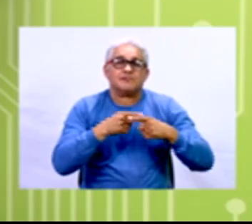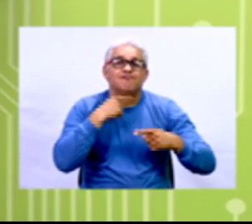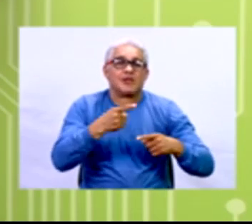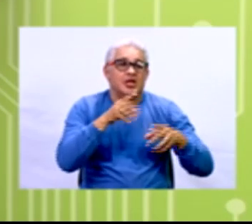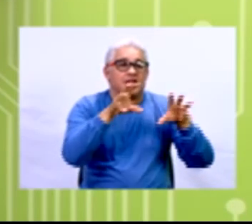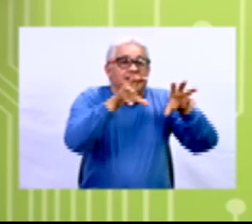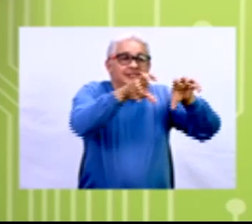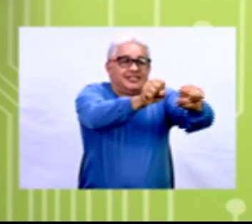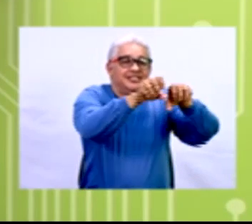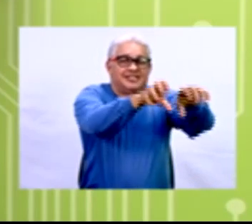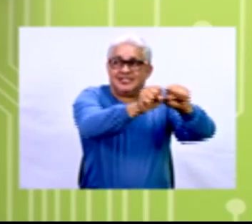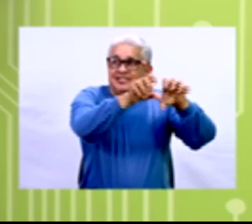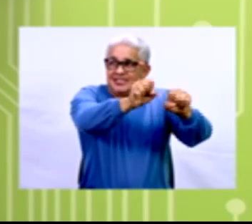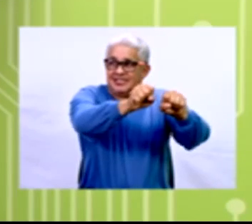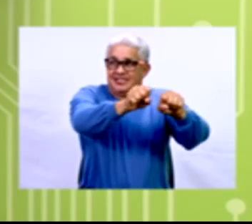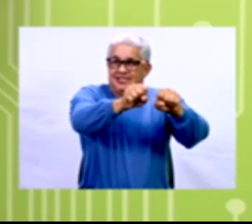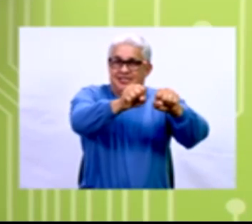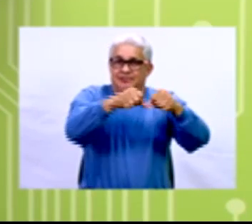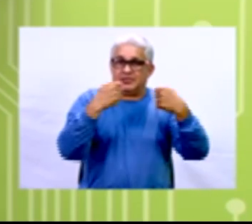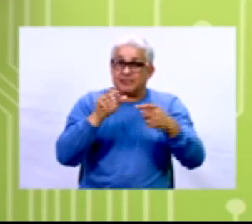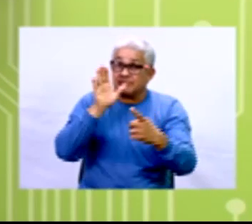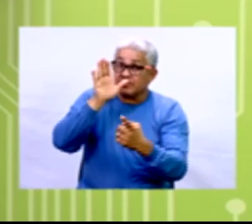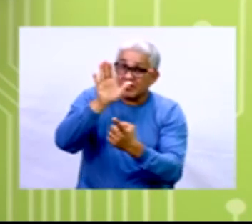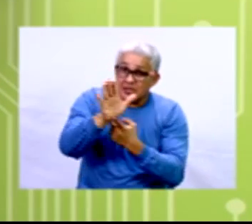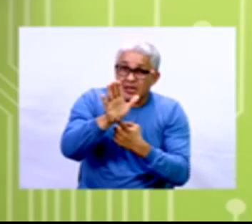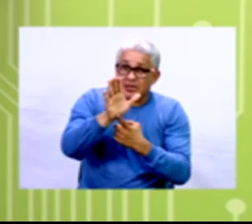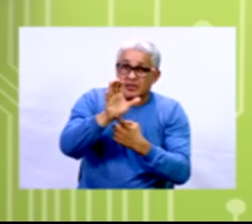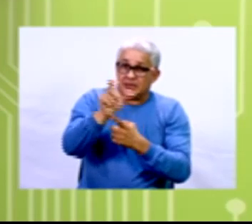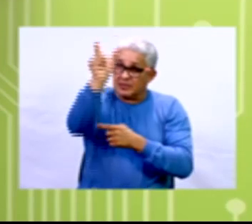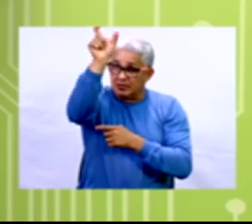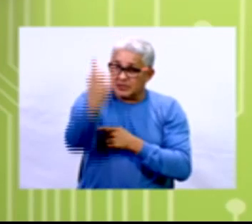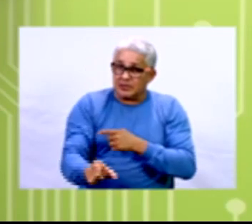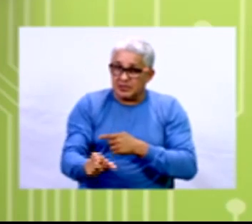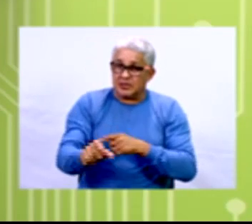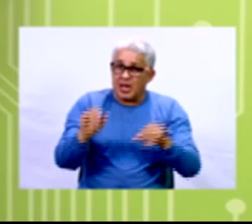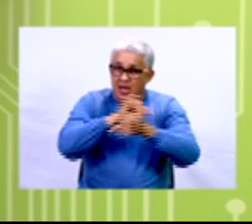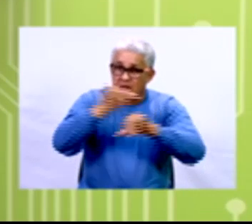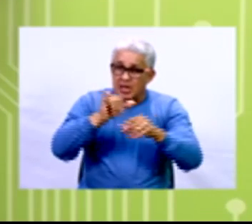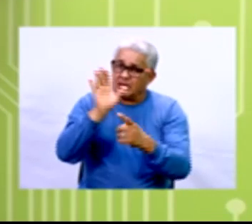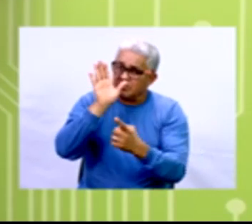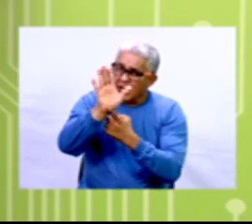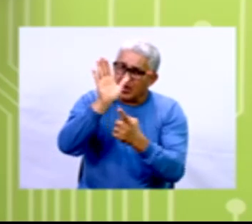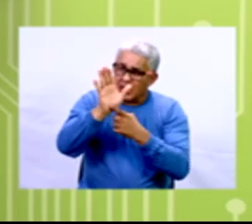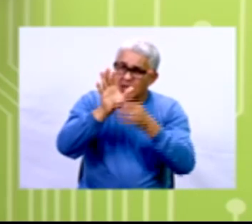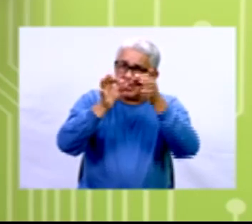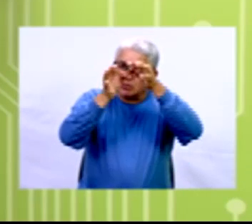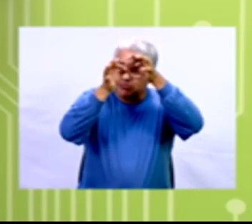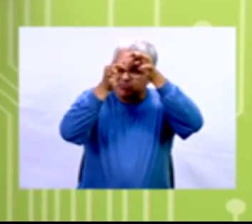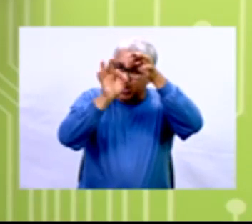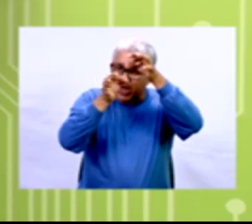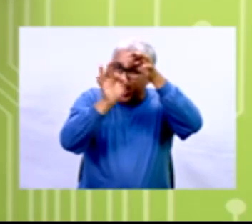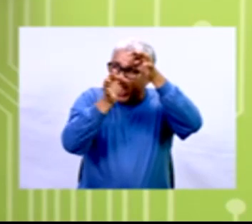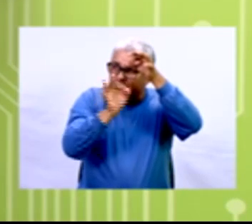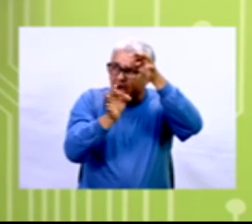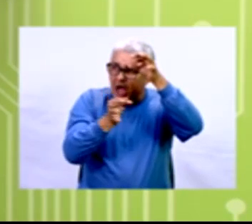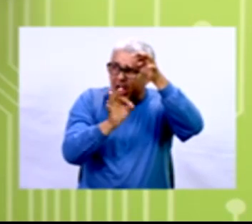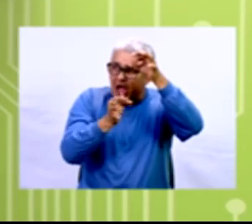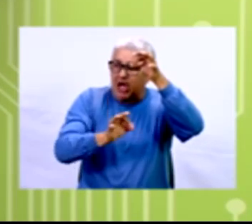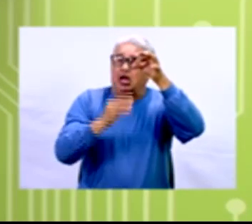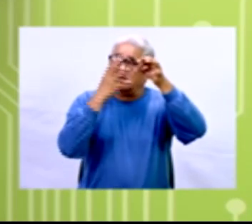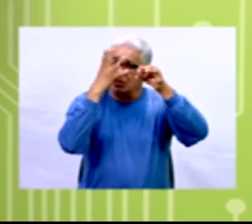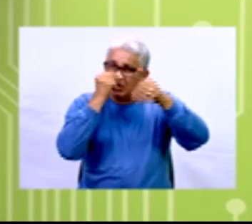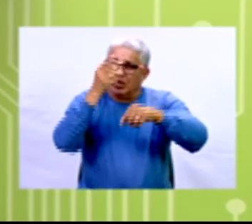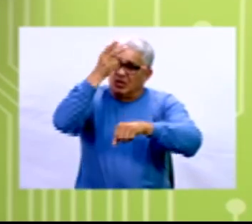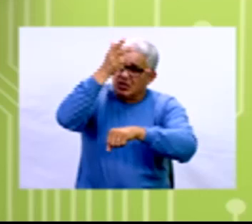para o seu cliente a maior quantidade de informações possíveis. Então, você vai mostrar foto, você vai mostrar vídeo,